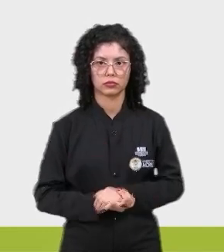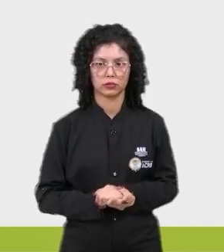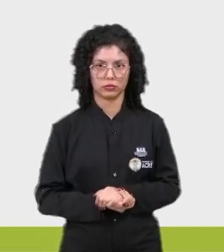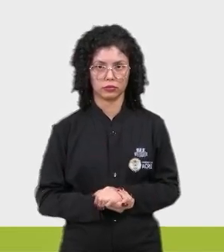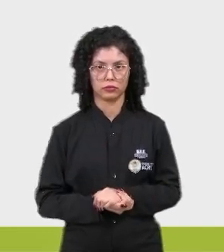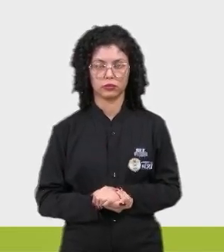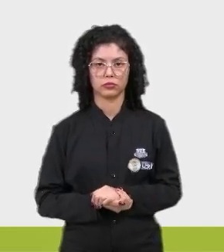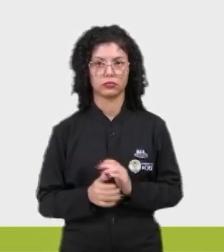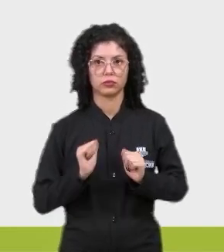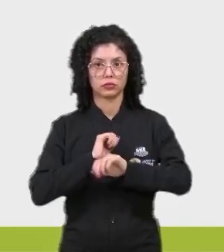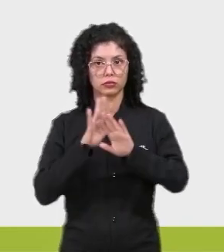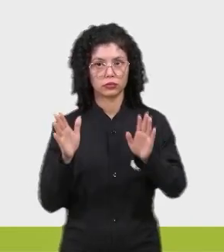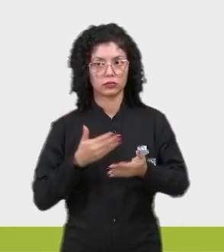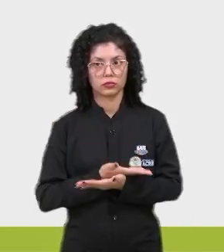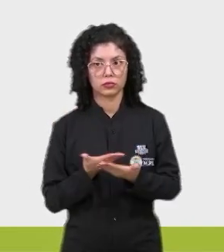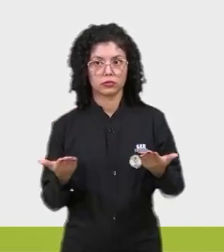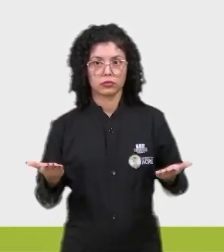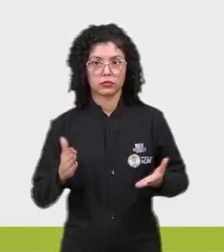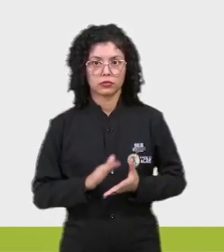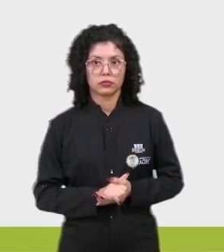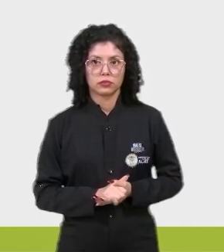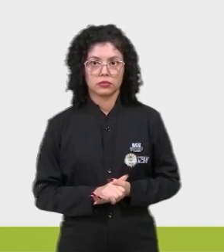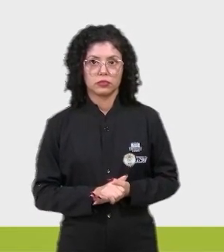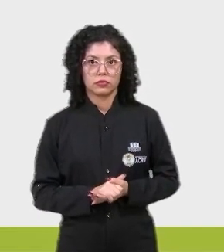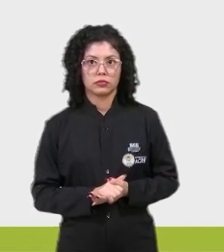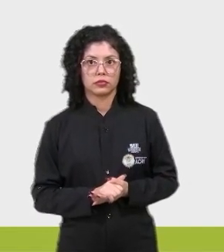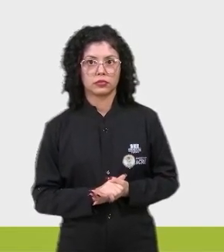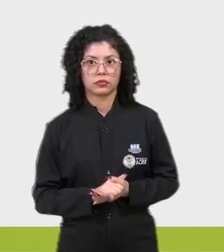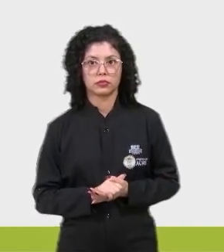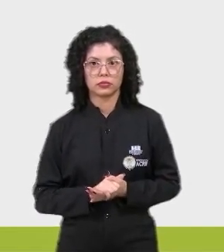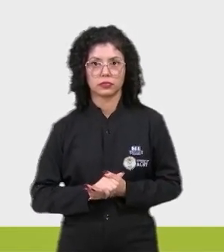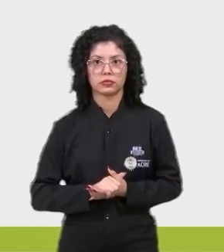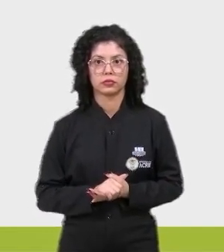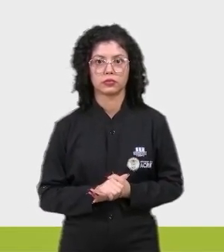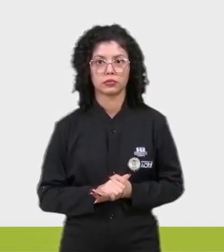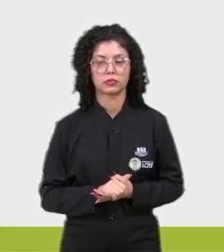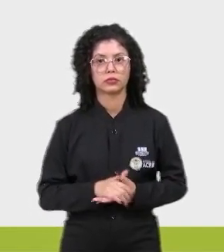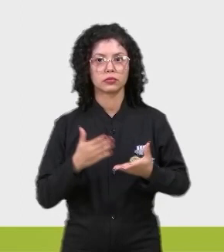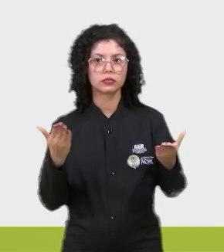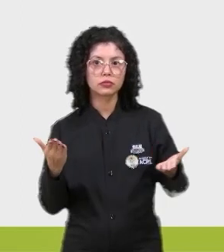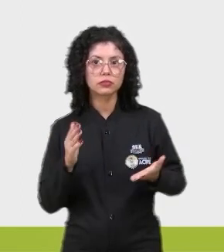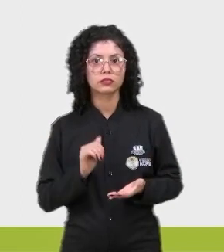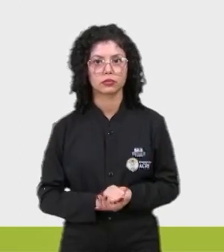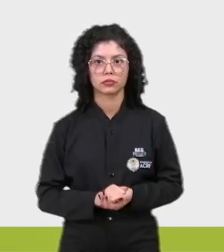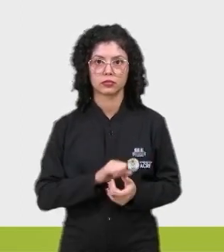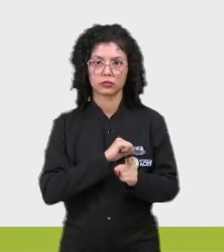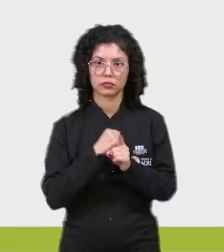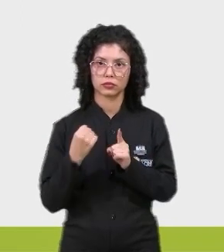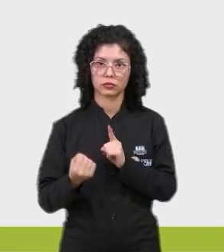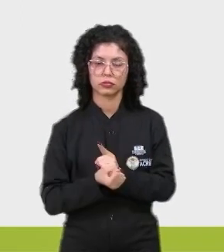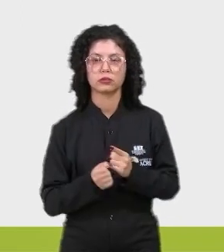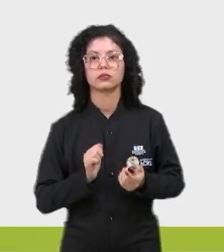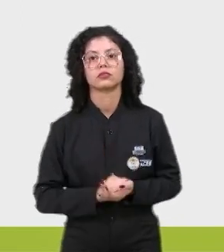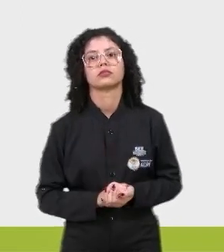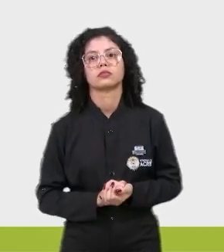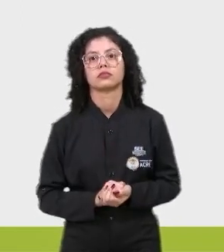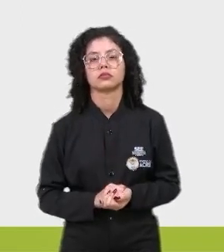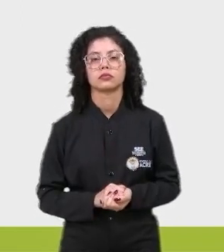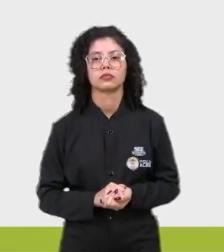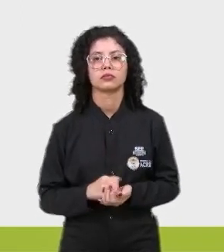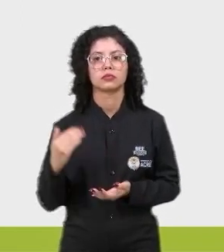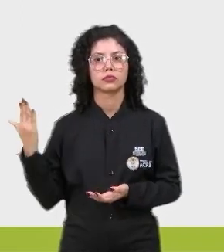sociais. Ficou claro para vocês? São as pessoas que estão à margem, né, da sociedade. Então,